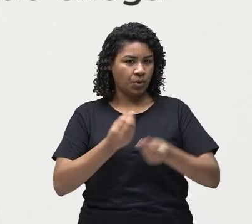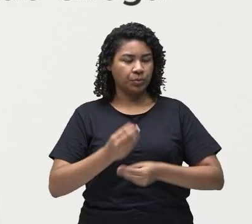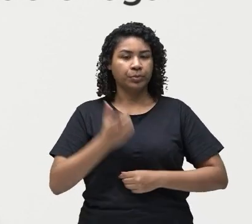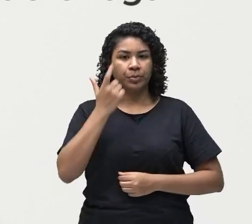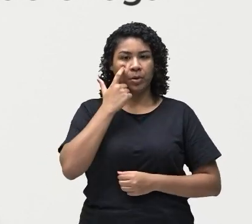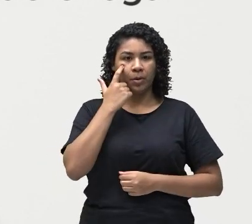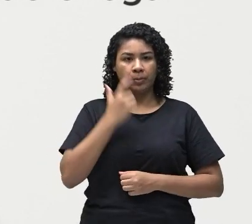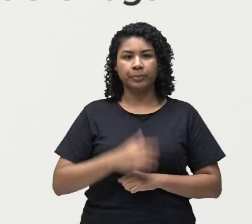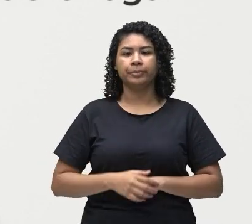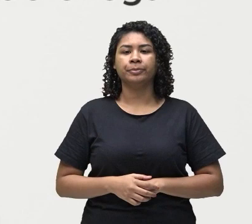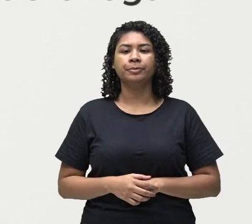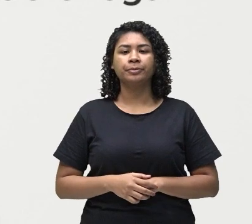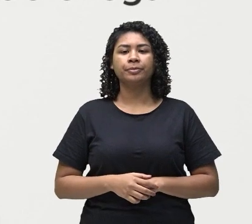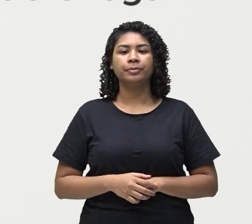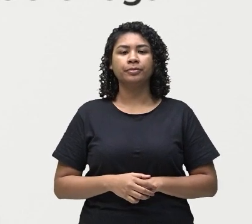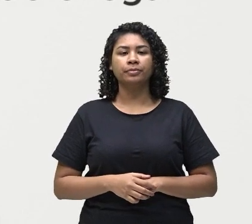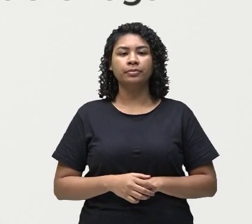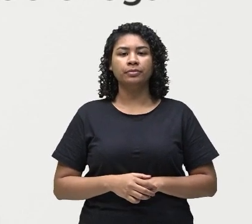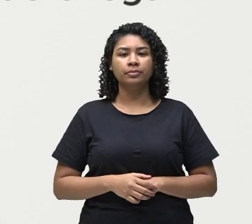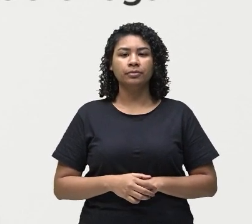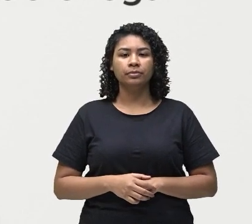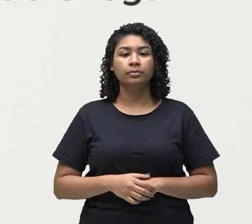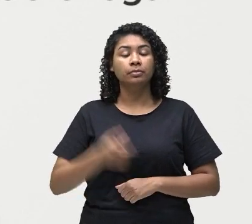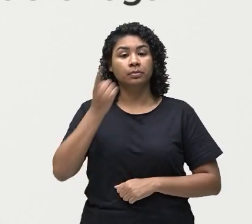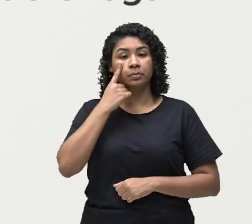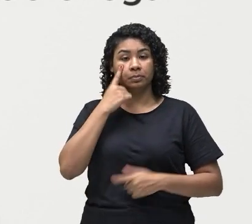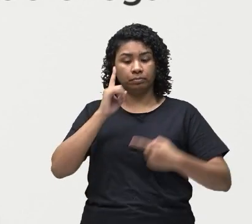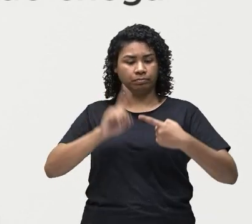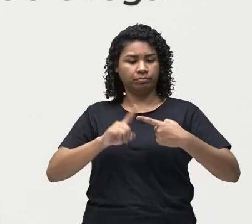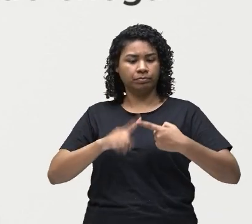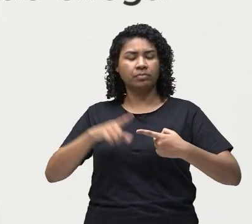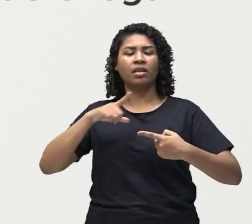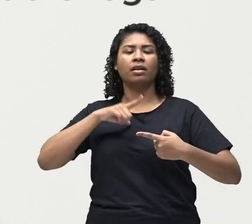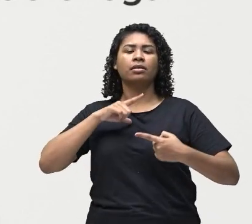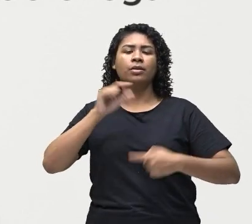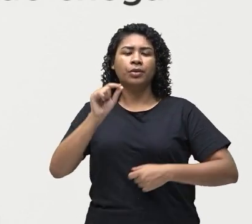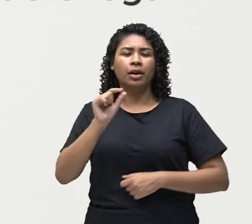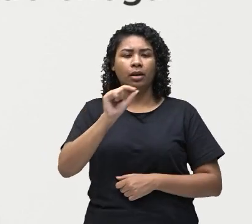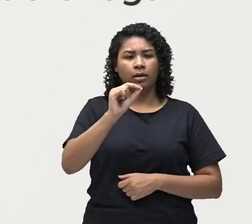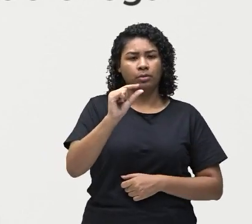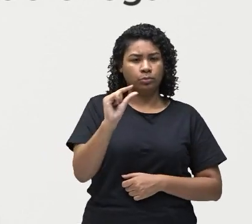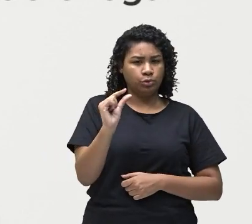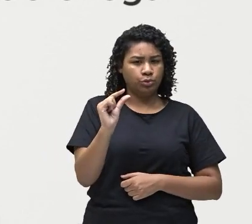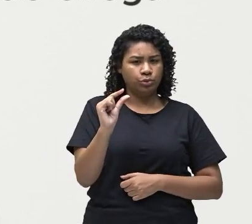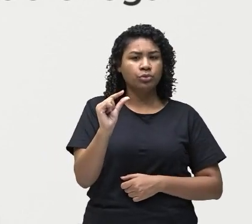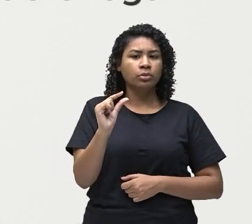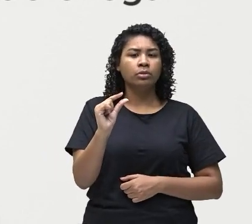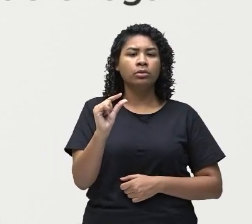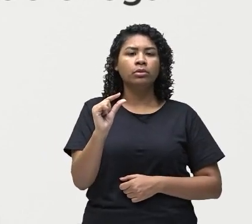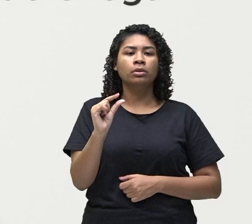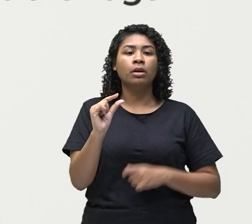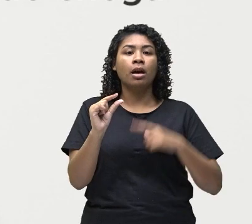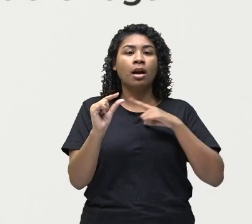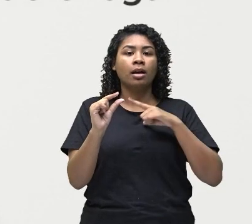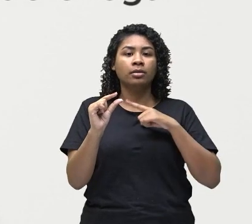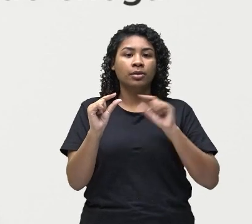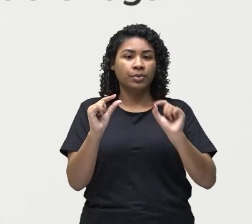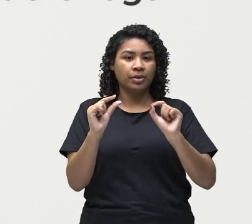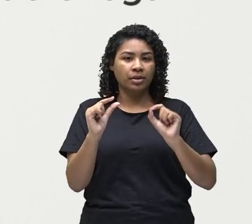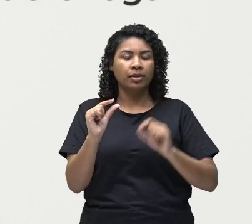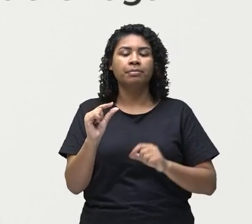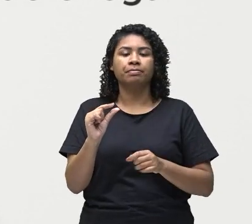abre como a gente viu na imagem anterior né tem aquele espacinho onde ela vai abrir e o pistão vai descer